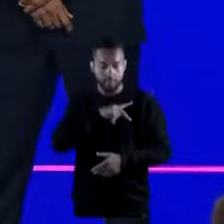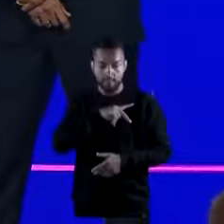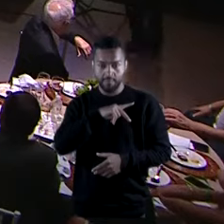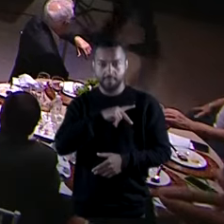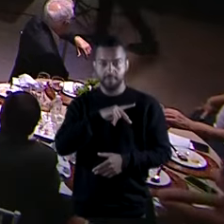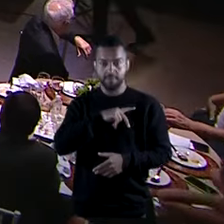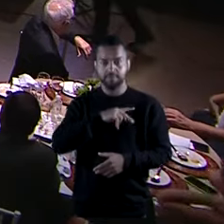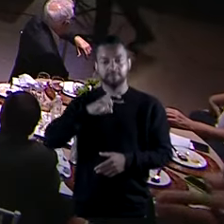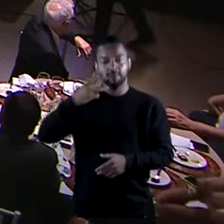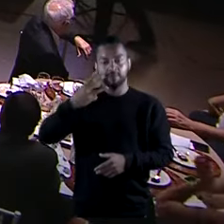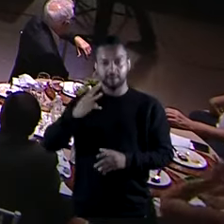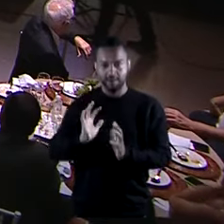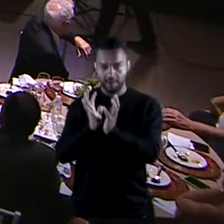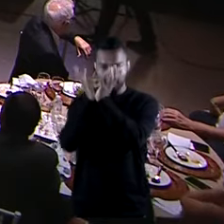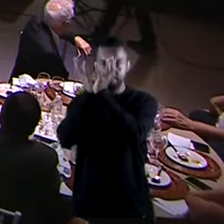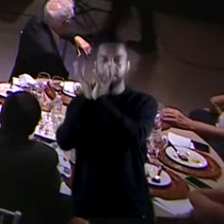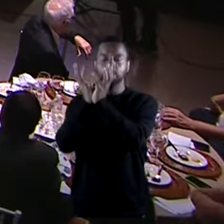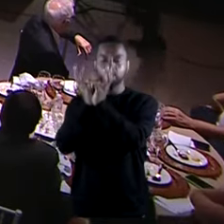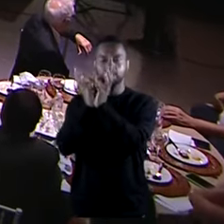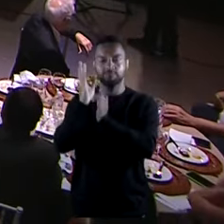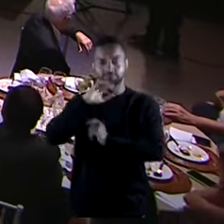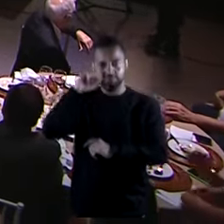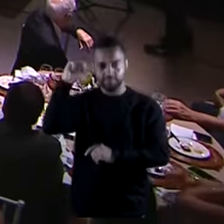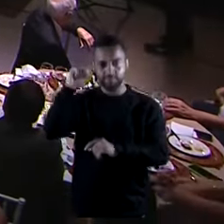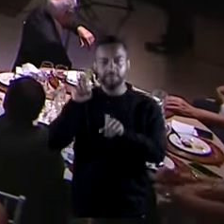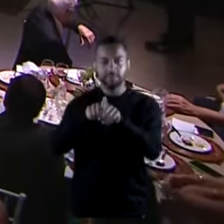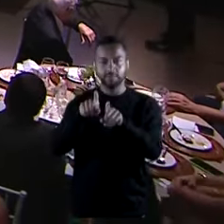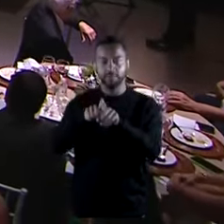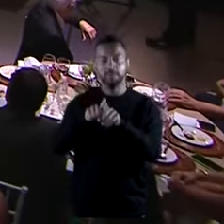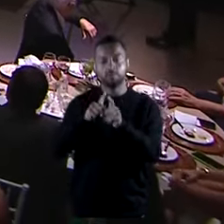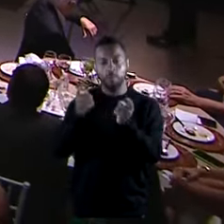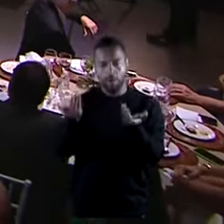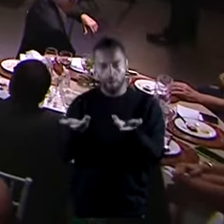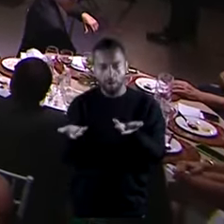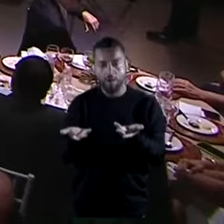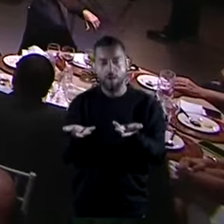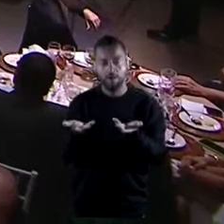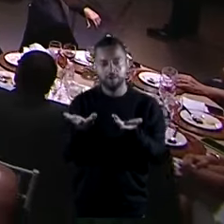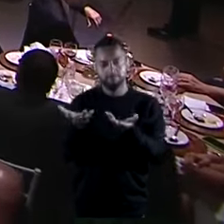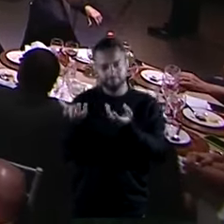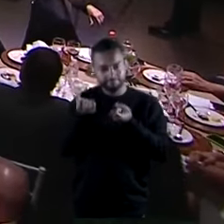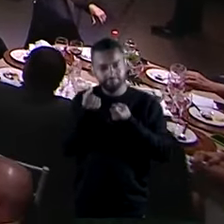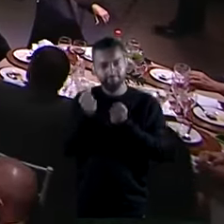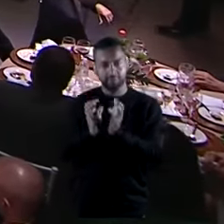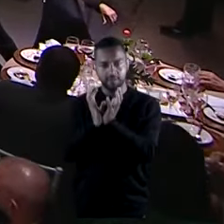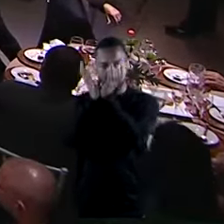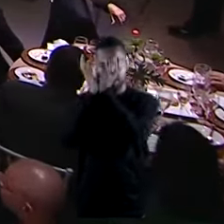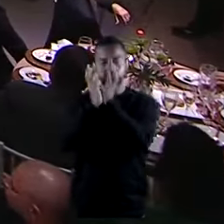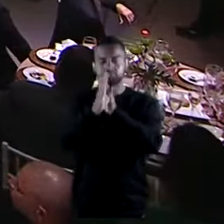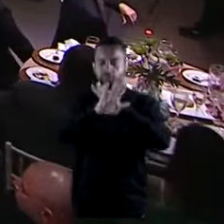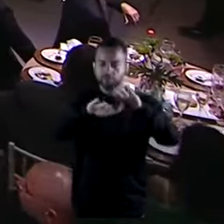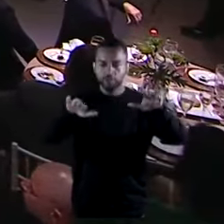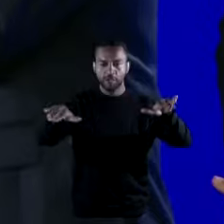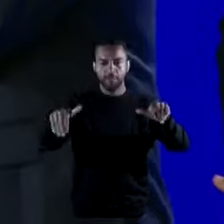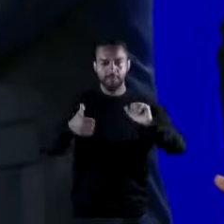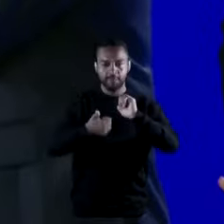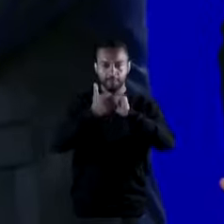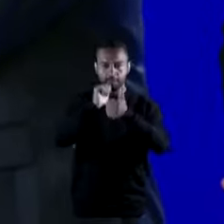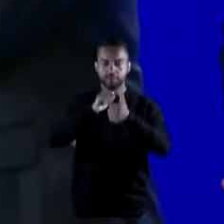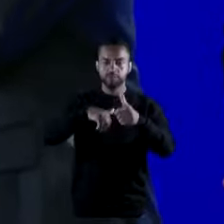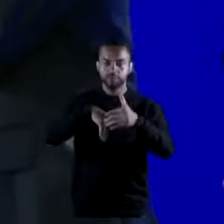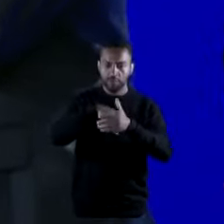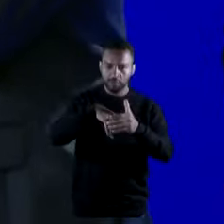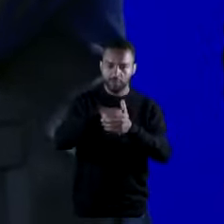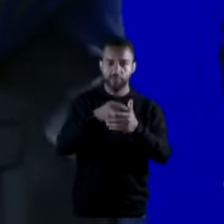campeão, tricampeão. Então, para receber a taça, eu convido ao palco todos os jogadores, membros da comissão técnica e diretoria do